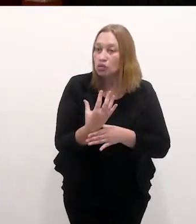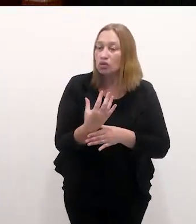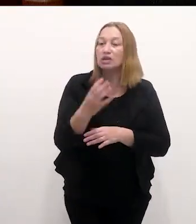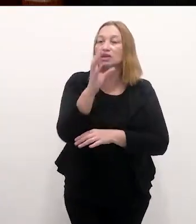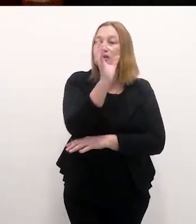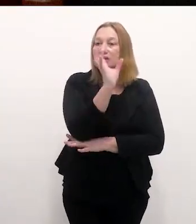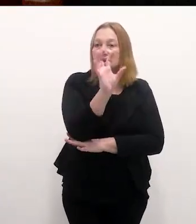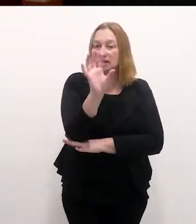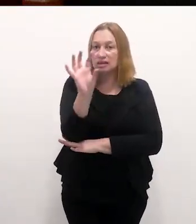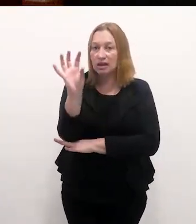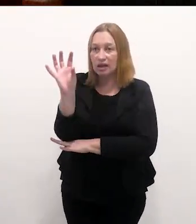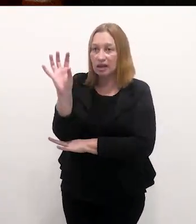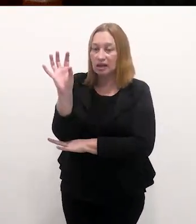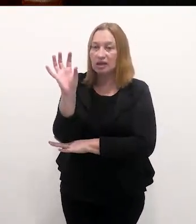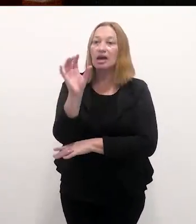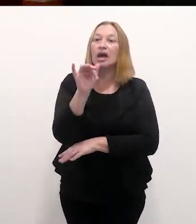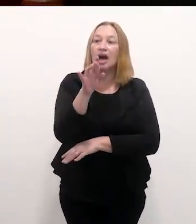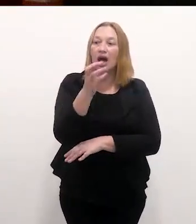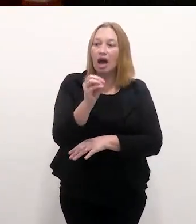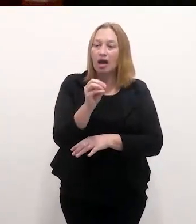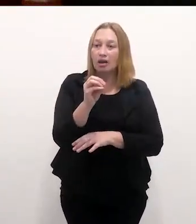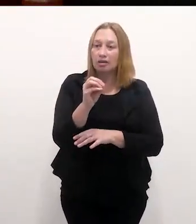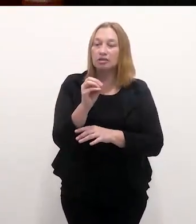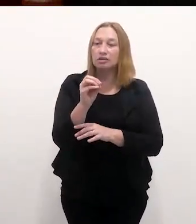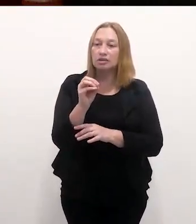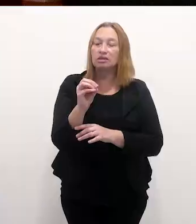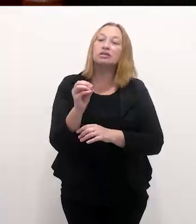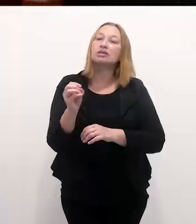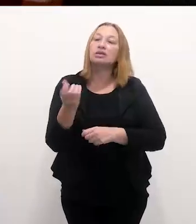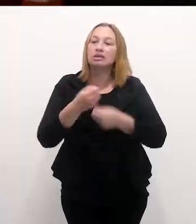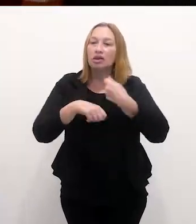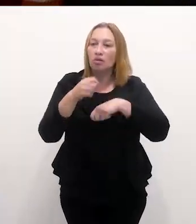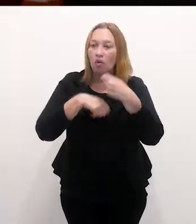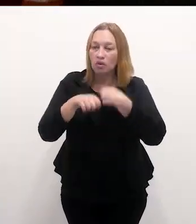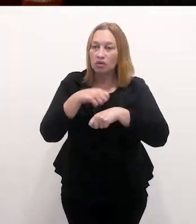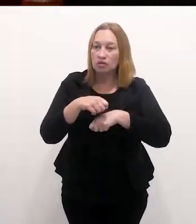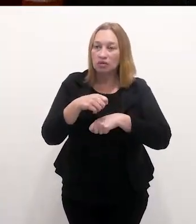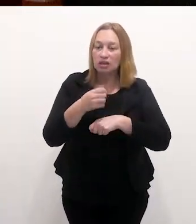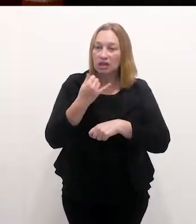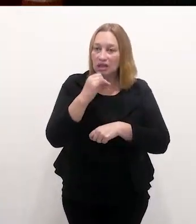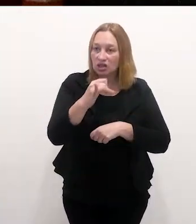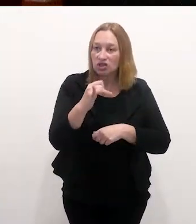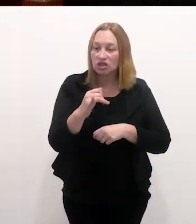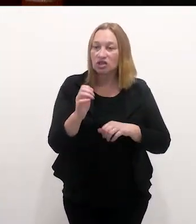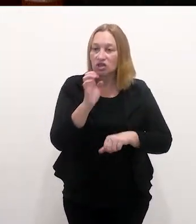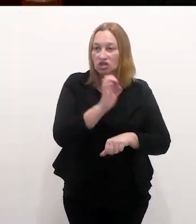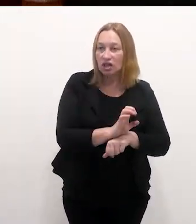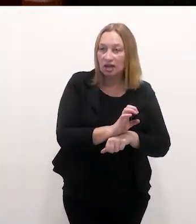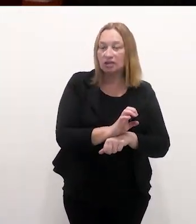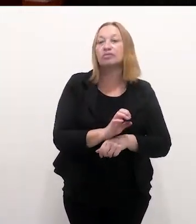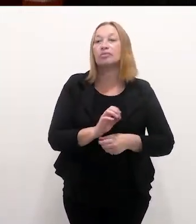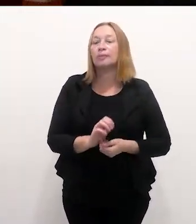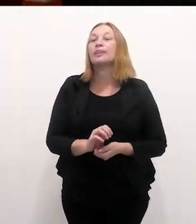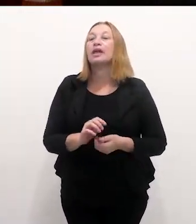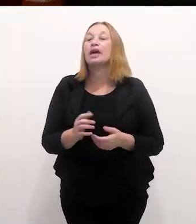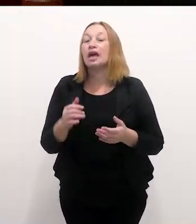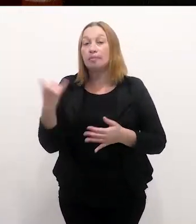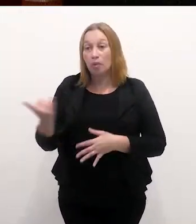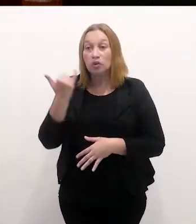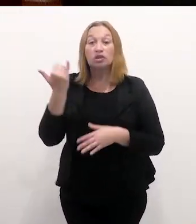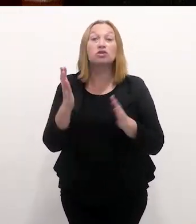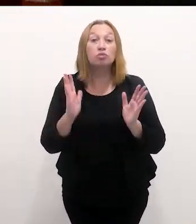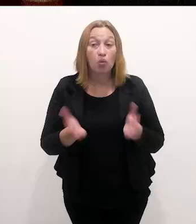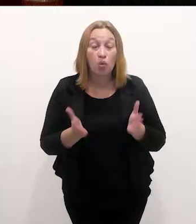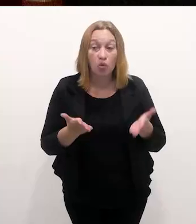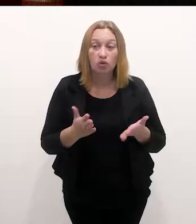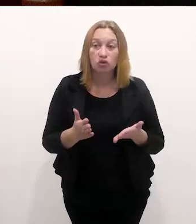nas produções, na área de satélite, na área do agronegócio, etc. Quer dizer, uma sinergia de Estado para Estado, quer dizer, uma